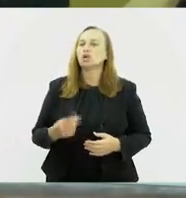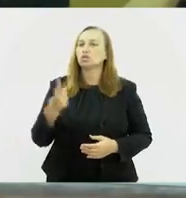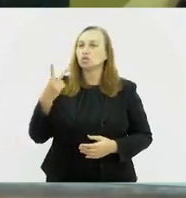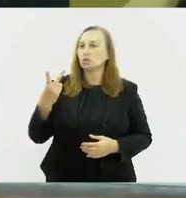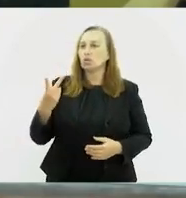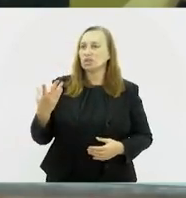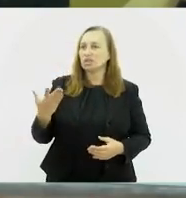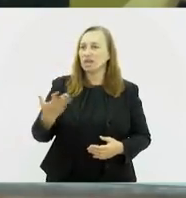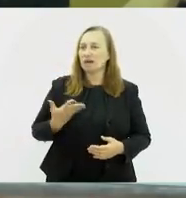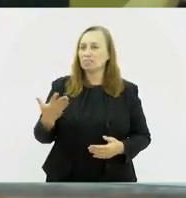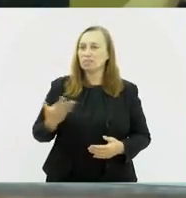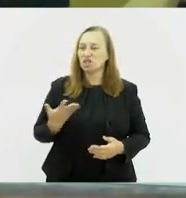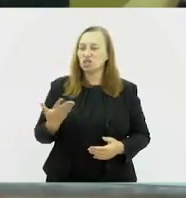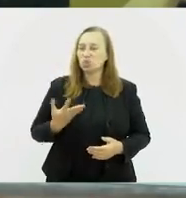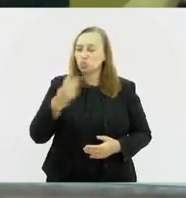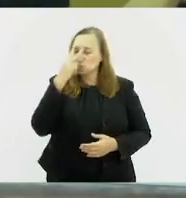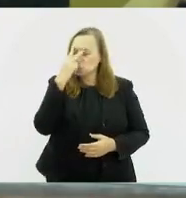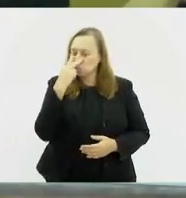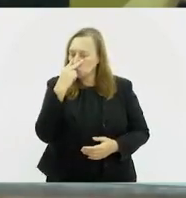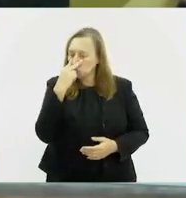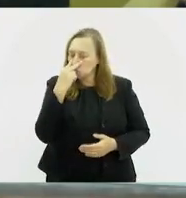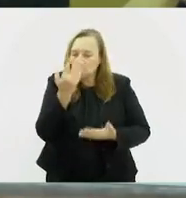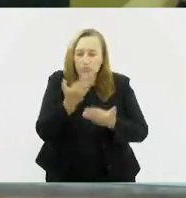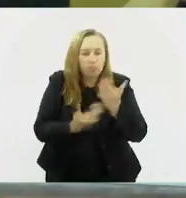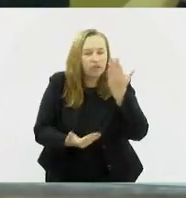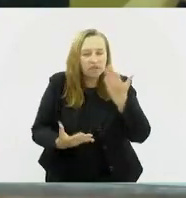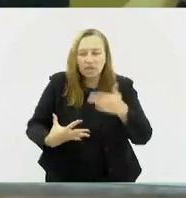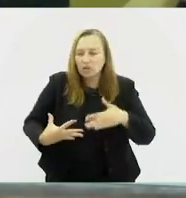ele estava cego e tinha perdido a mulher